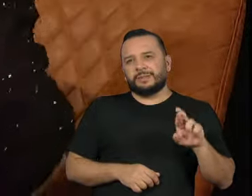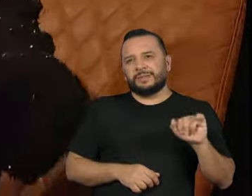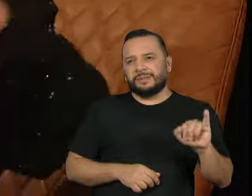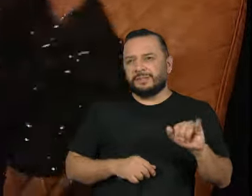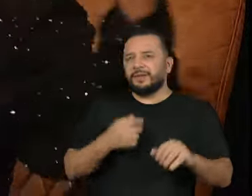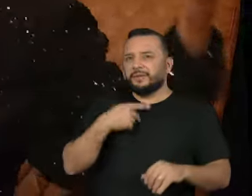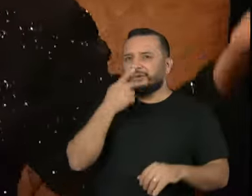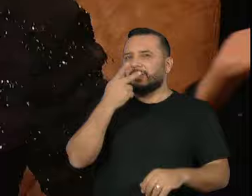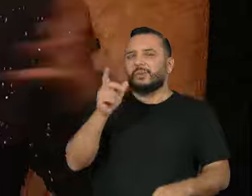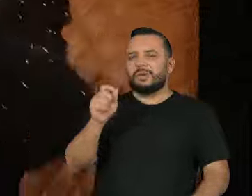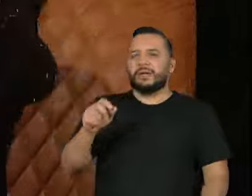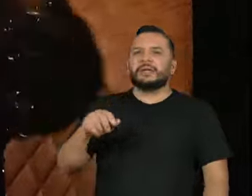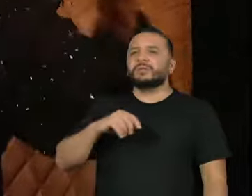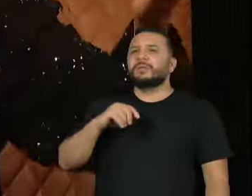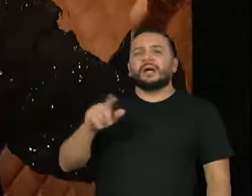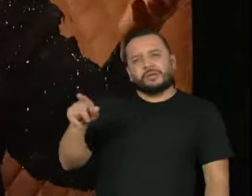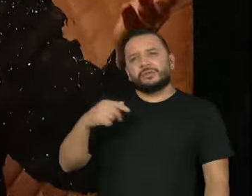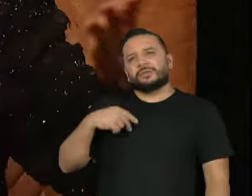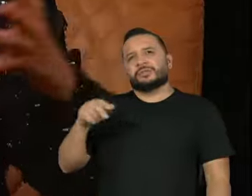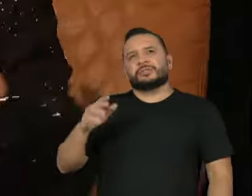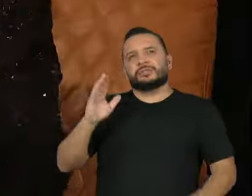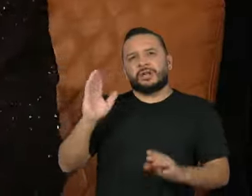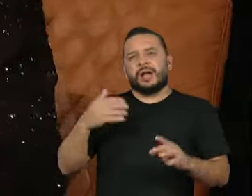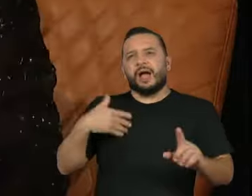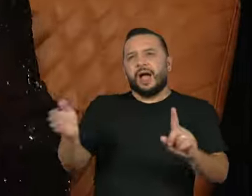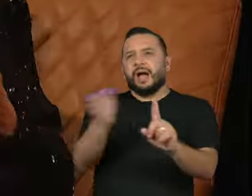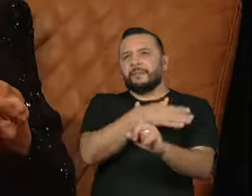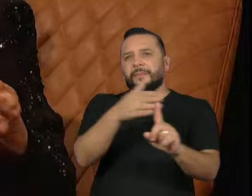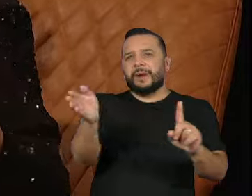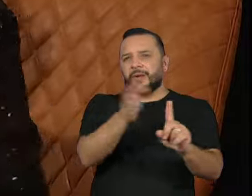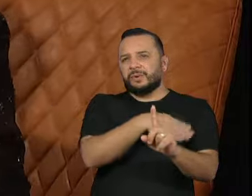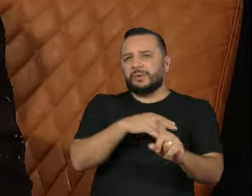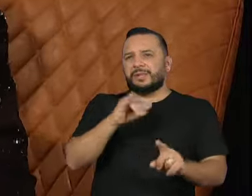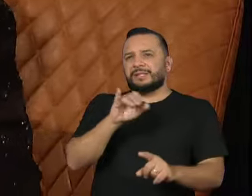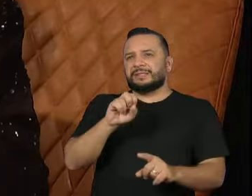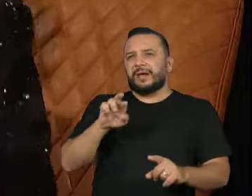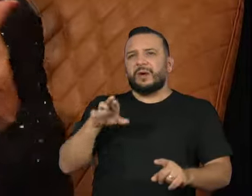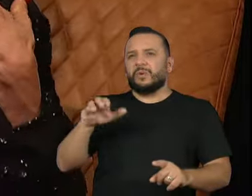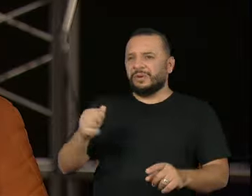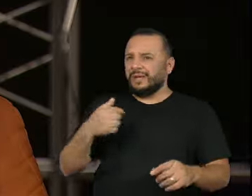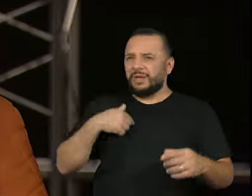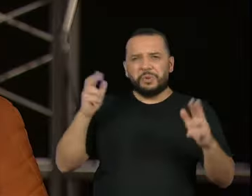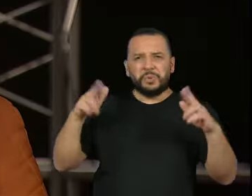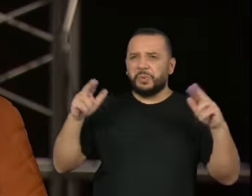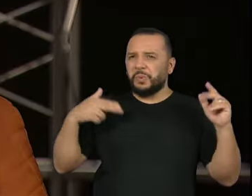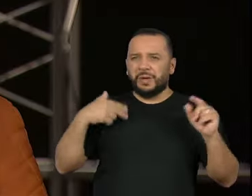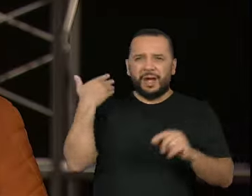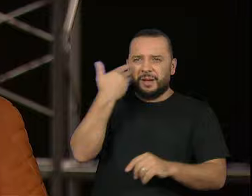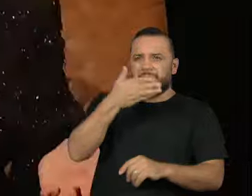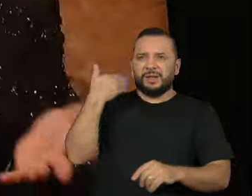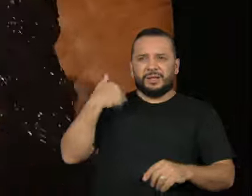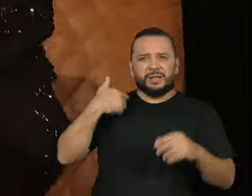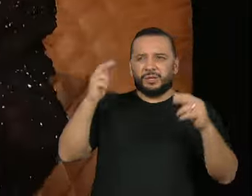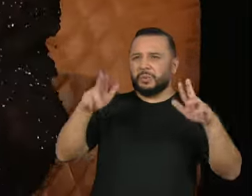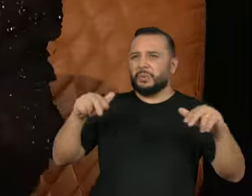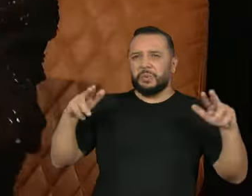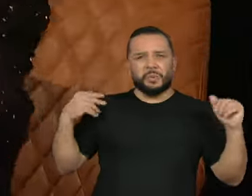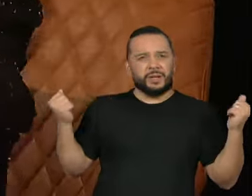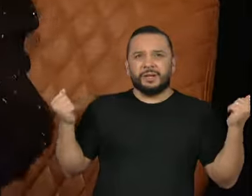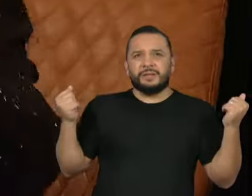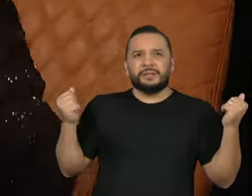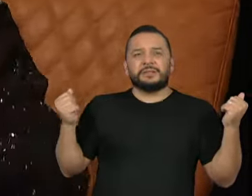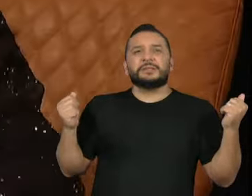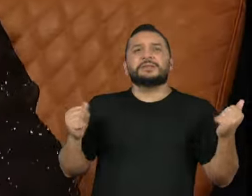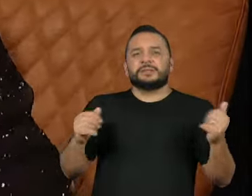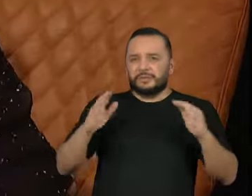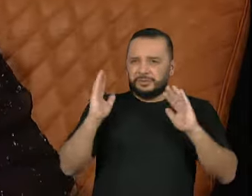é, o João Sebastião Bach, Claudete apanhou da Isaura. Eu não apanhei. Agora, eu estou muito feliz que eu posso dizer isso agora. E eu dei já